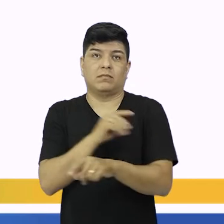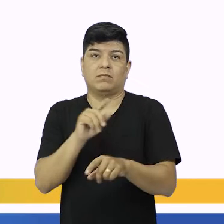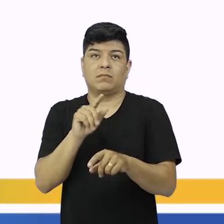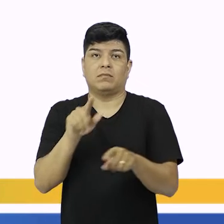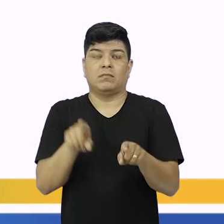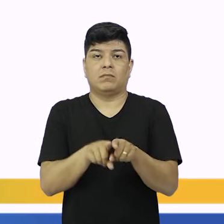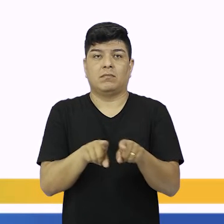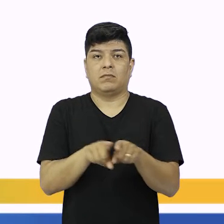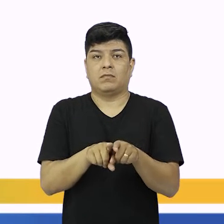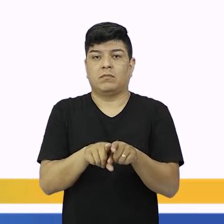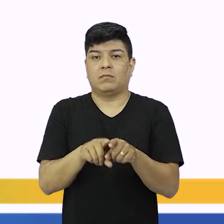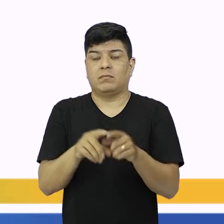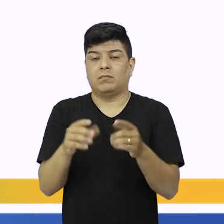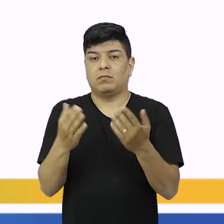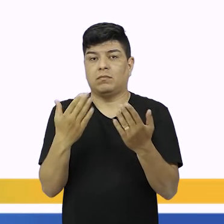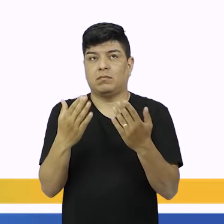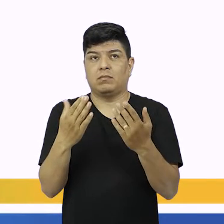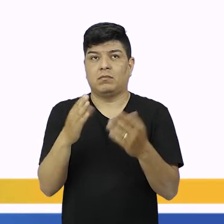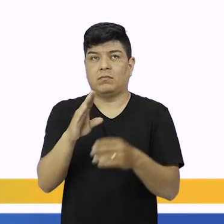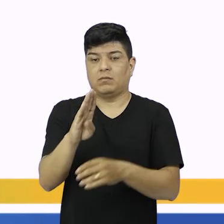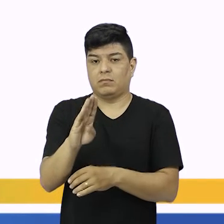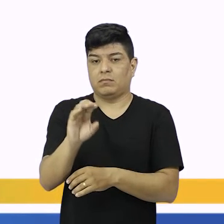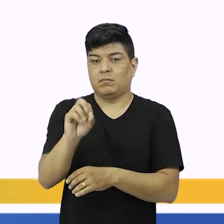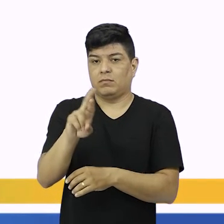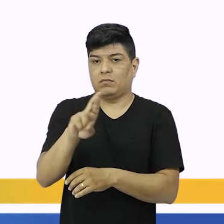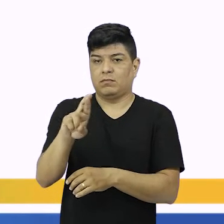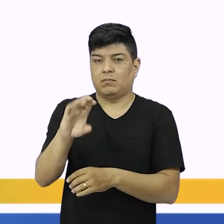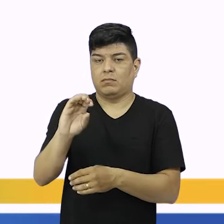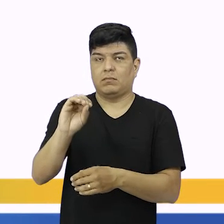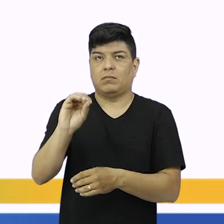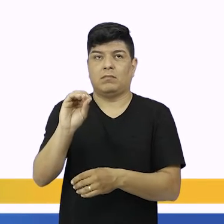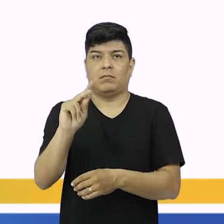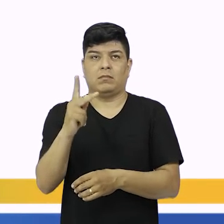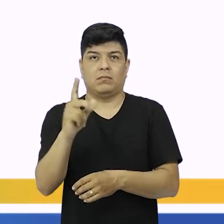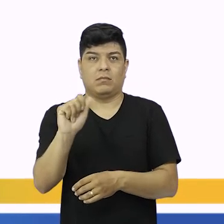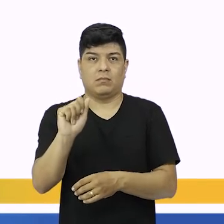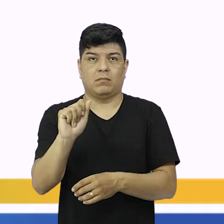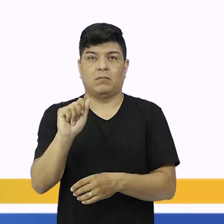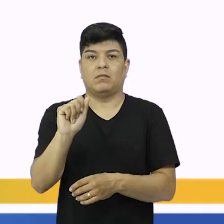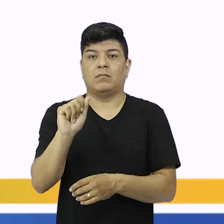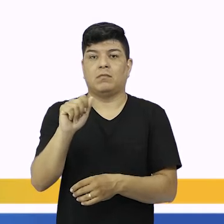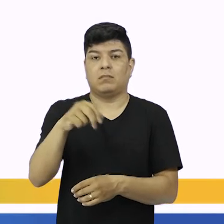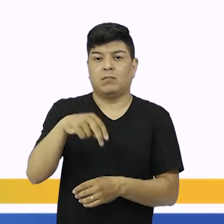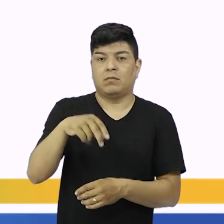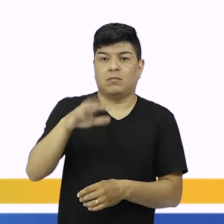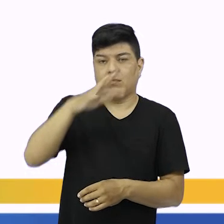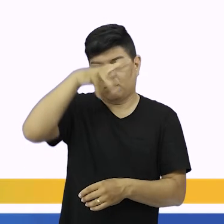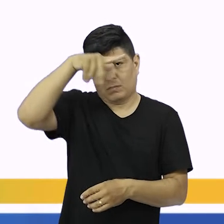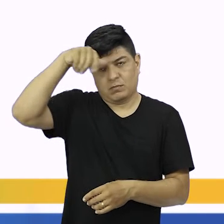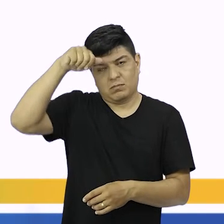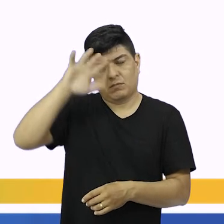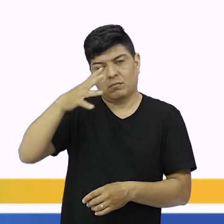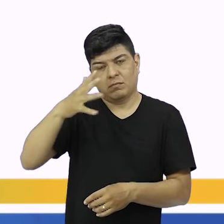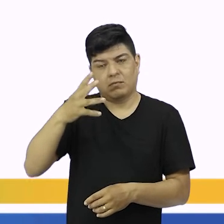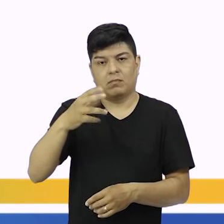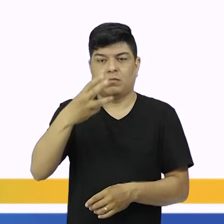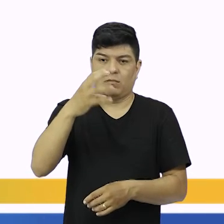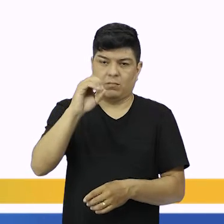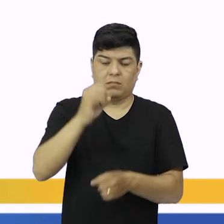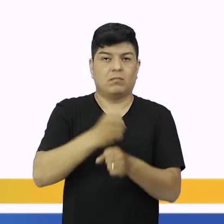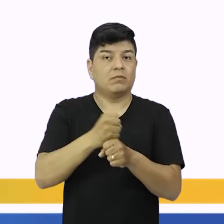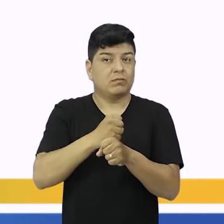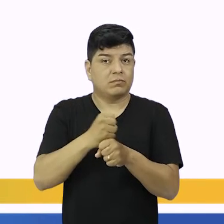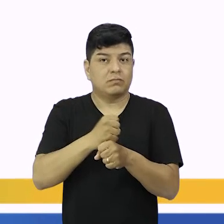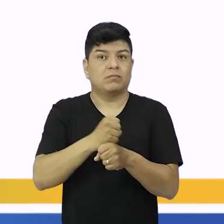só relacionando aqui a borracha, né? Que faz com que a região amazônica viva aí mais ou menos 3 décadas, né? De